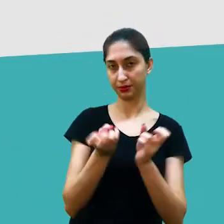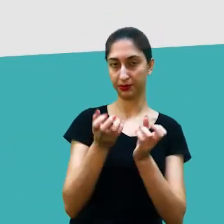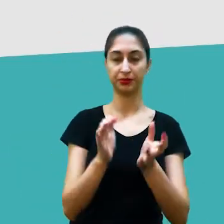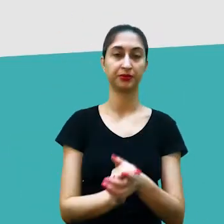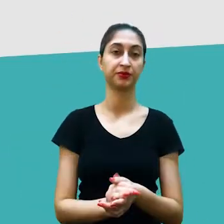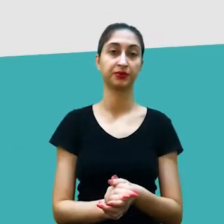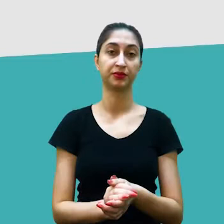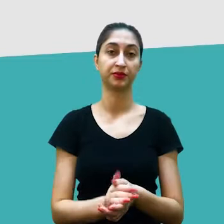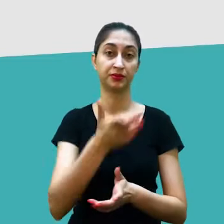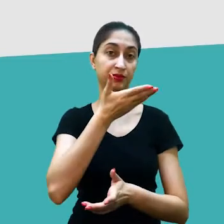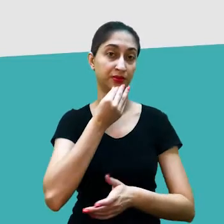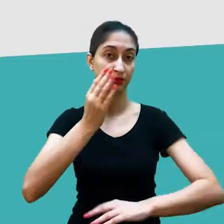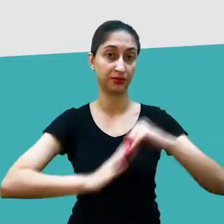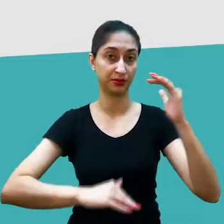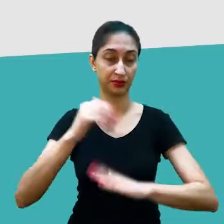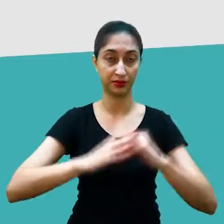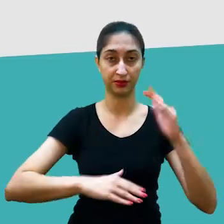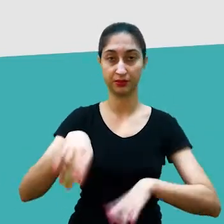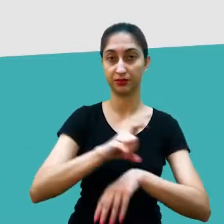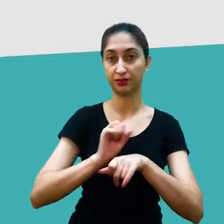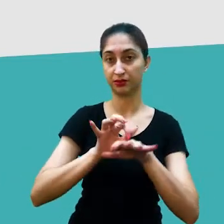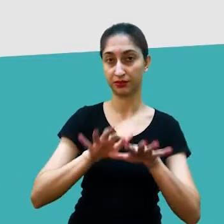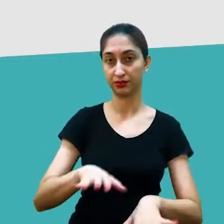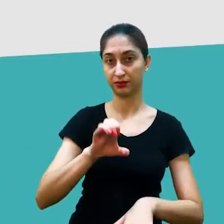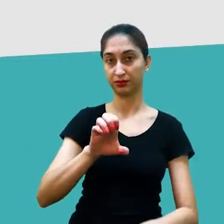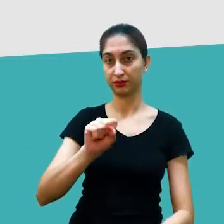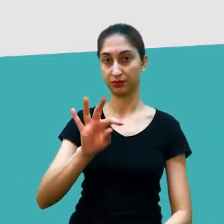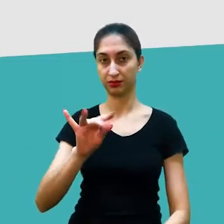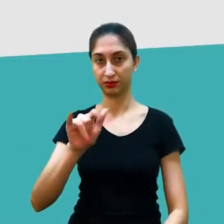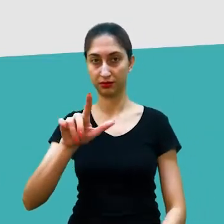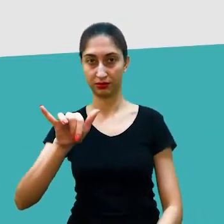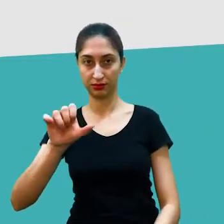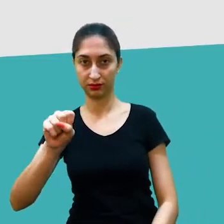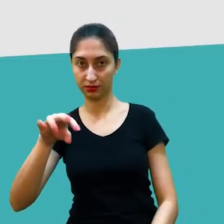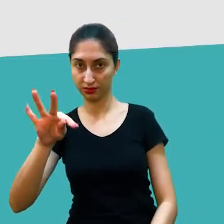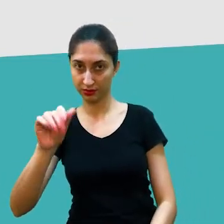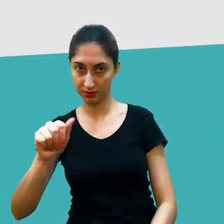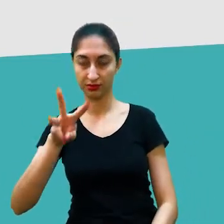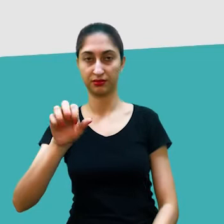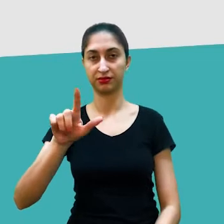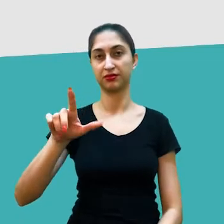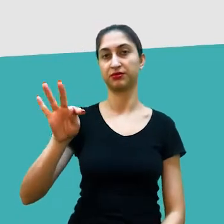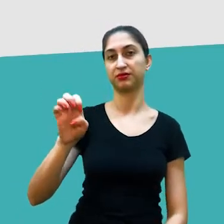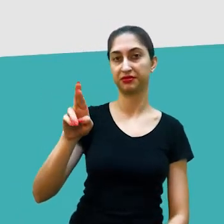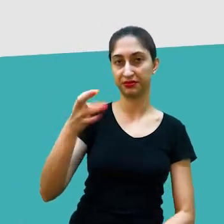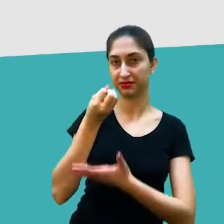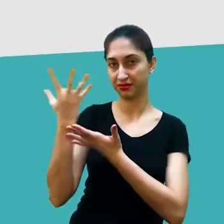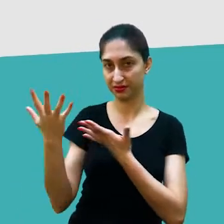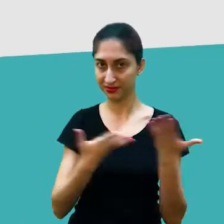bate-papo, o especialista em design, o estilista Walter Rodrigues. Olá, Walter, seja super